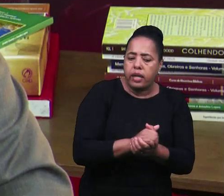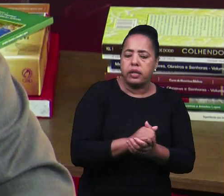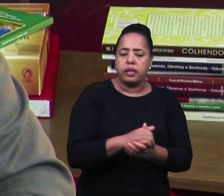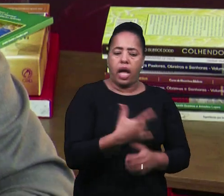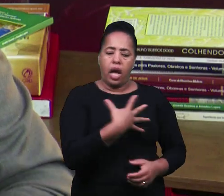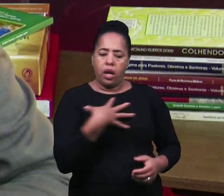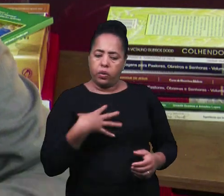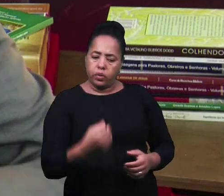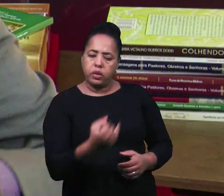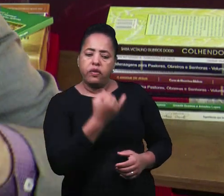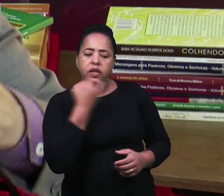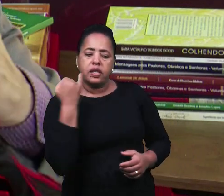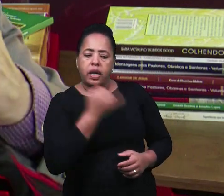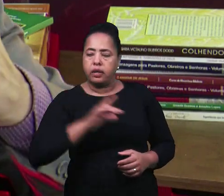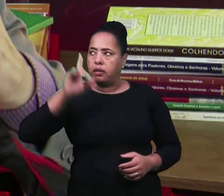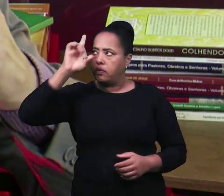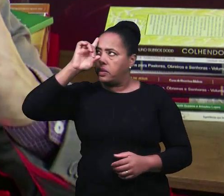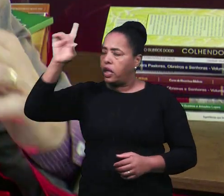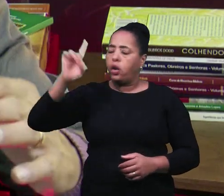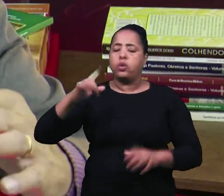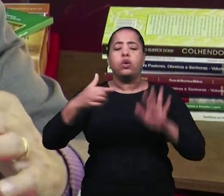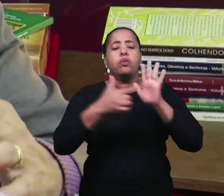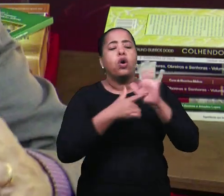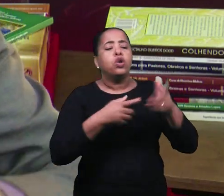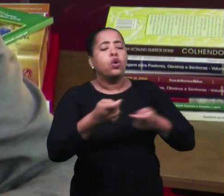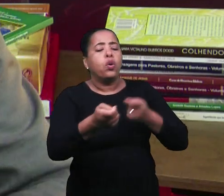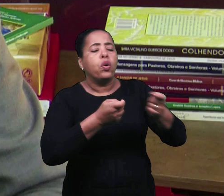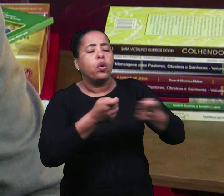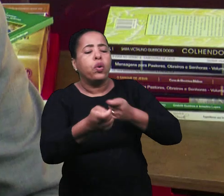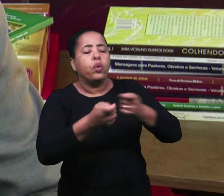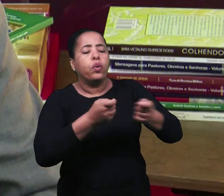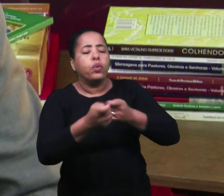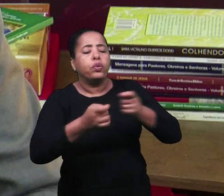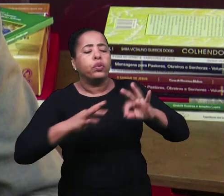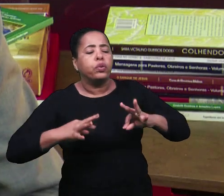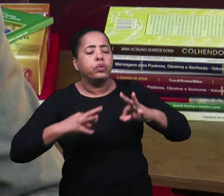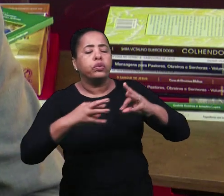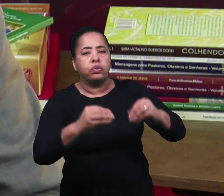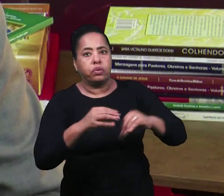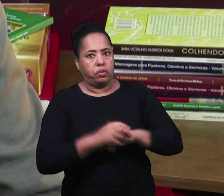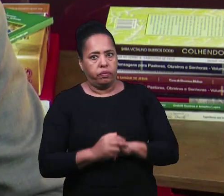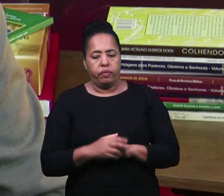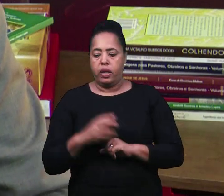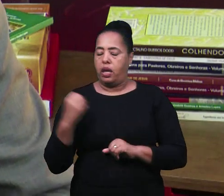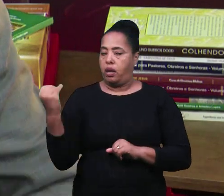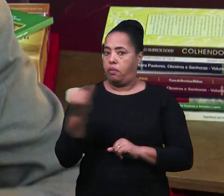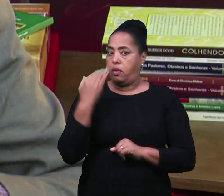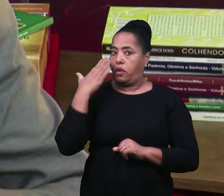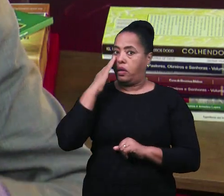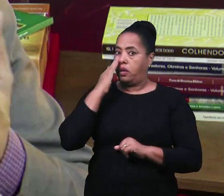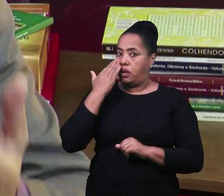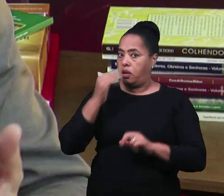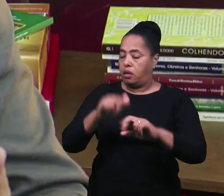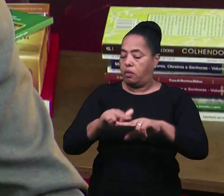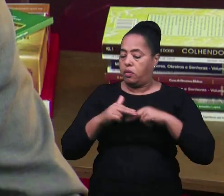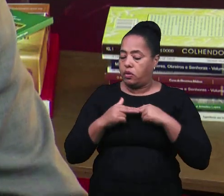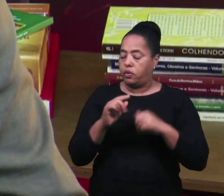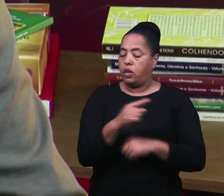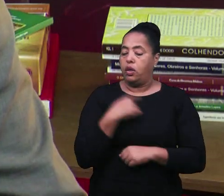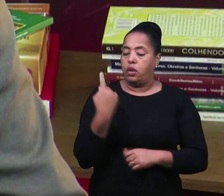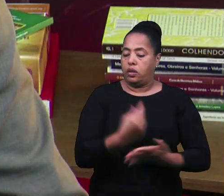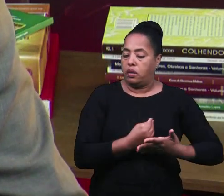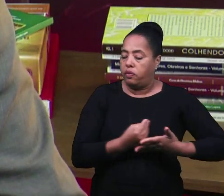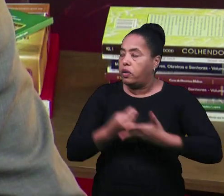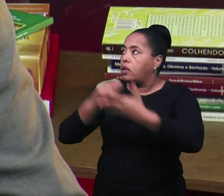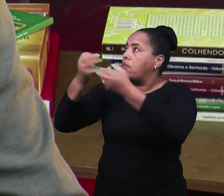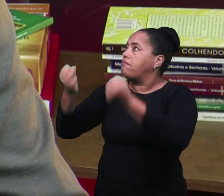filho. Sim. Então Deus mostrando assim, olha, eu estou no domínio sobre todas as coisas. No controle de tudo. E é importante isso nós entendemos, porque quando nós entregamos a nossa